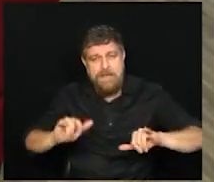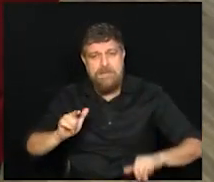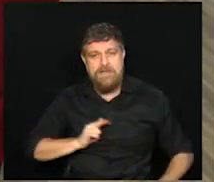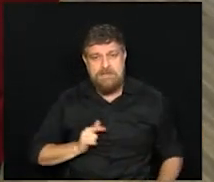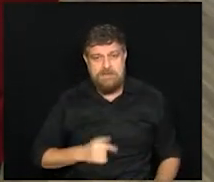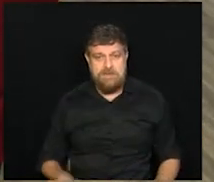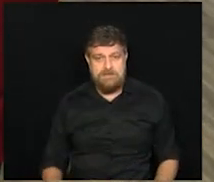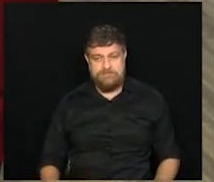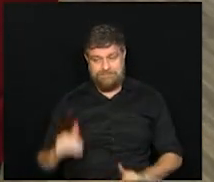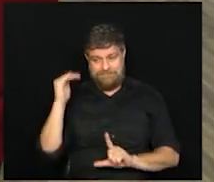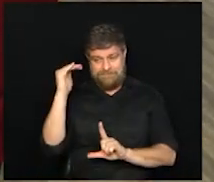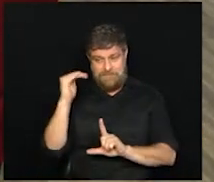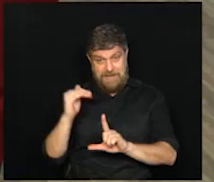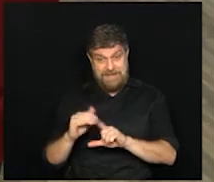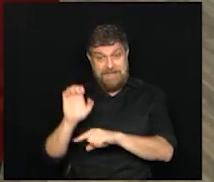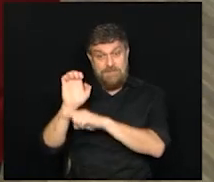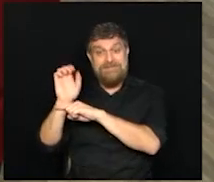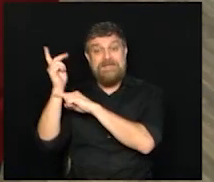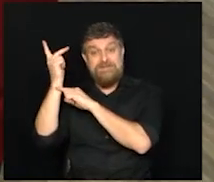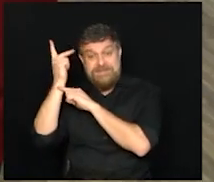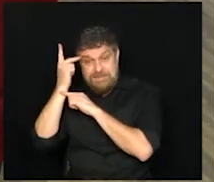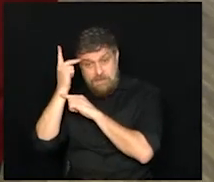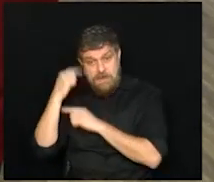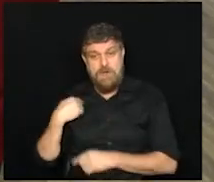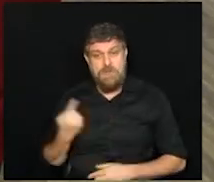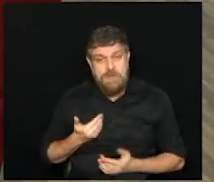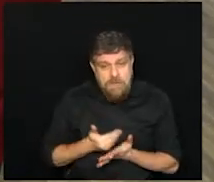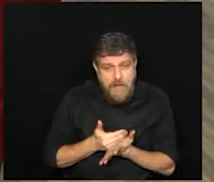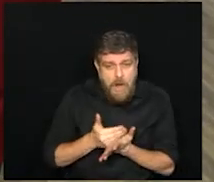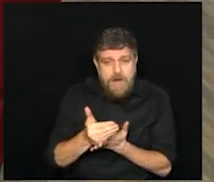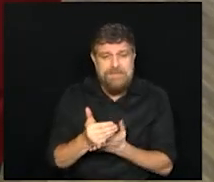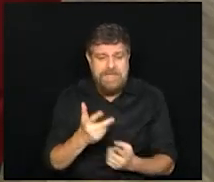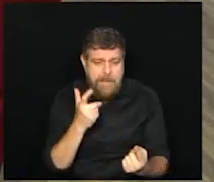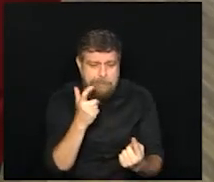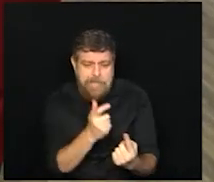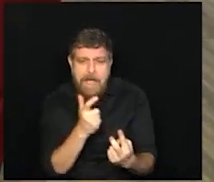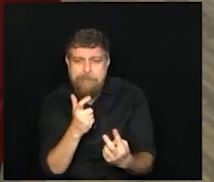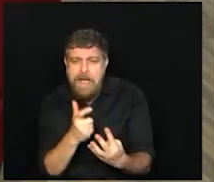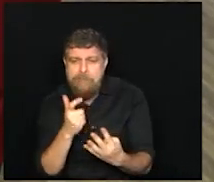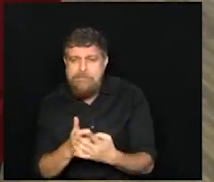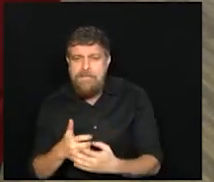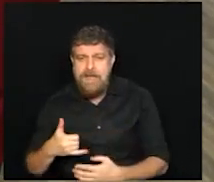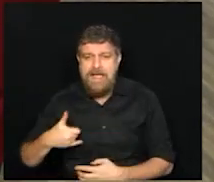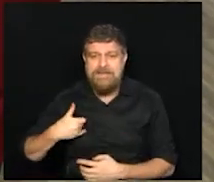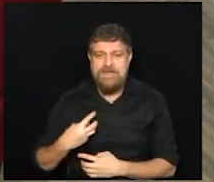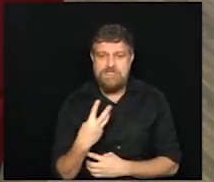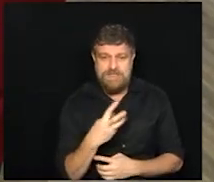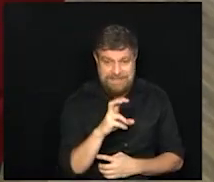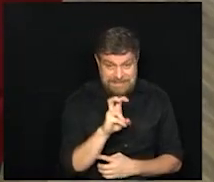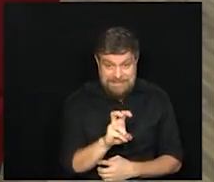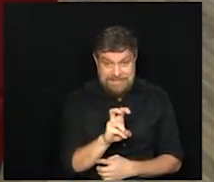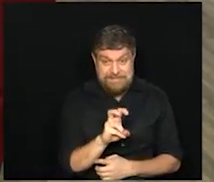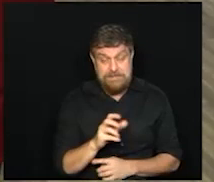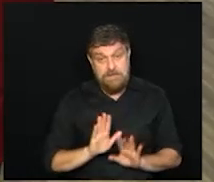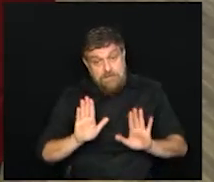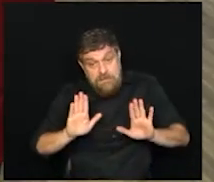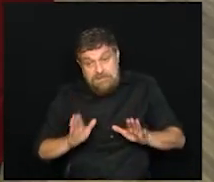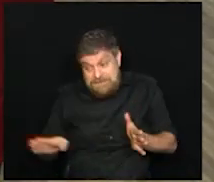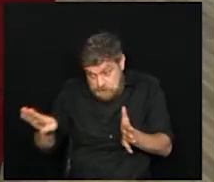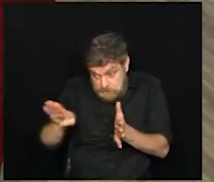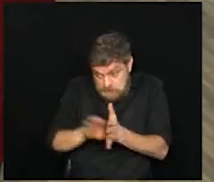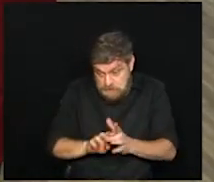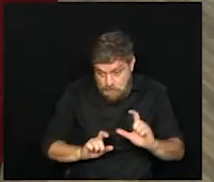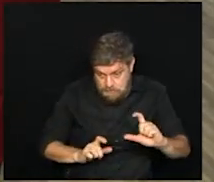com o calendário estadual, nós começaremos a vacinar as pessoas com 35 anos. Vamos ver se as doses que chegaram